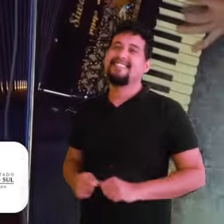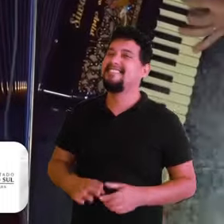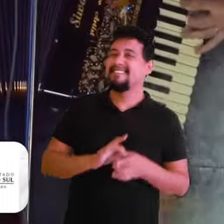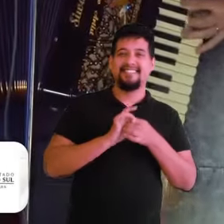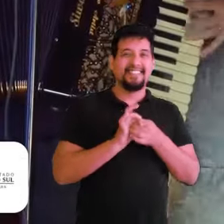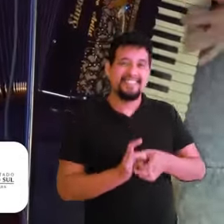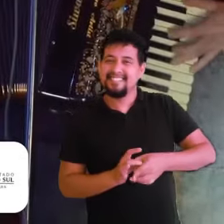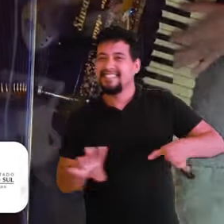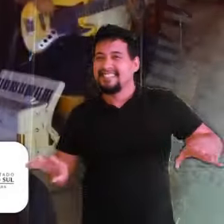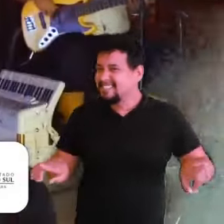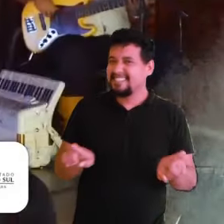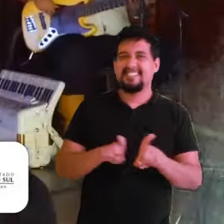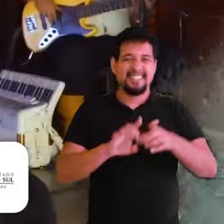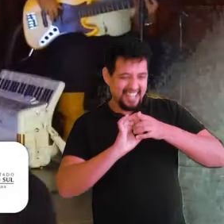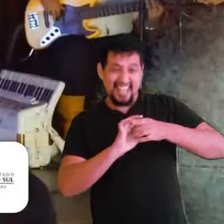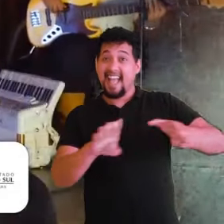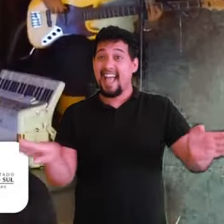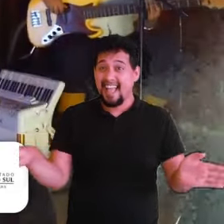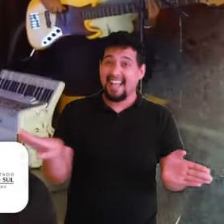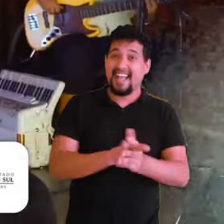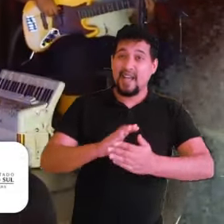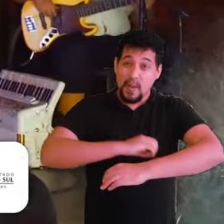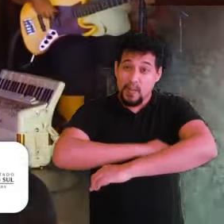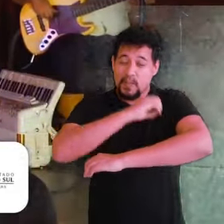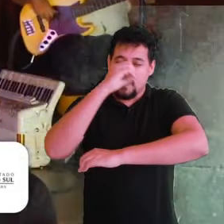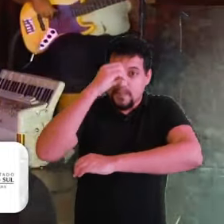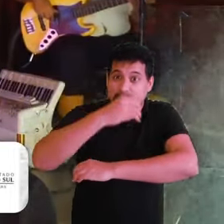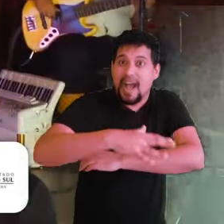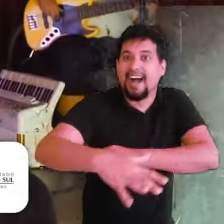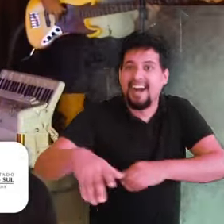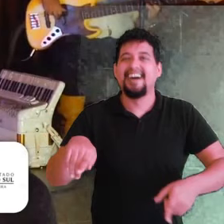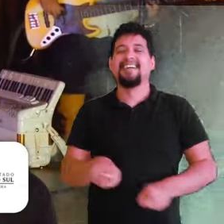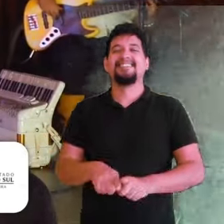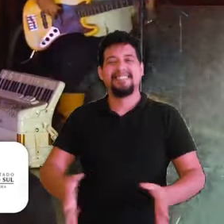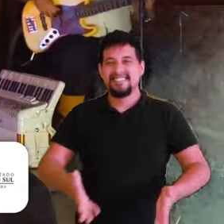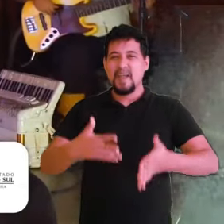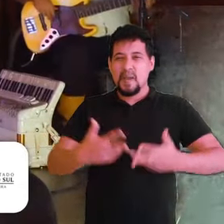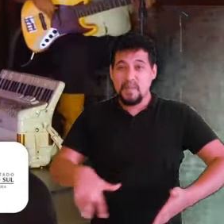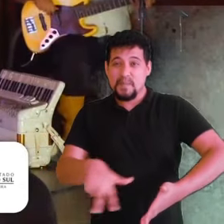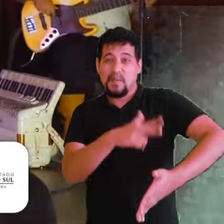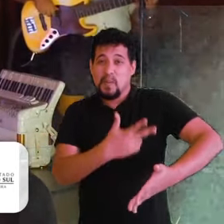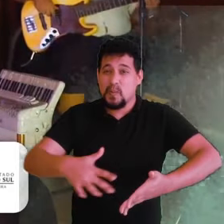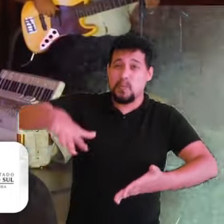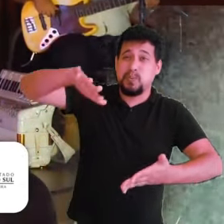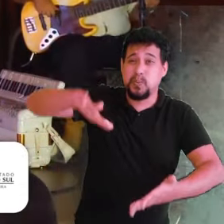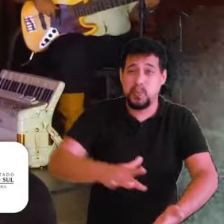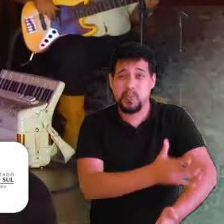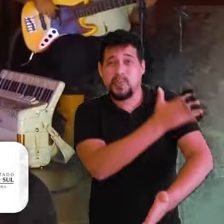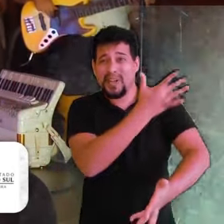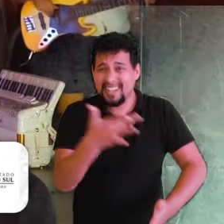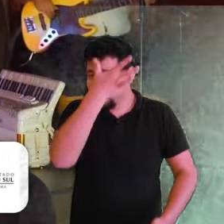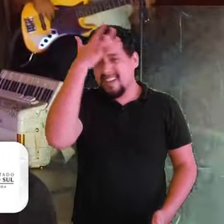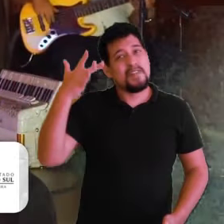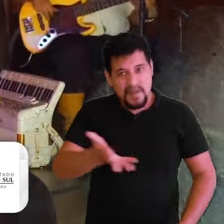dia clarear. Não vão com raio, decide levantar poeira no balanço da maneira, hoje o bicho vai pegar. E vamos lá, pode